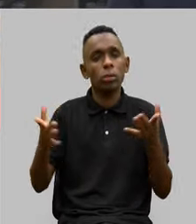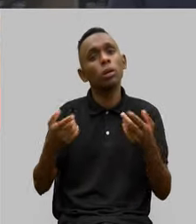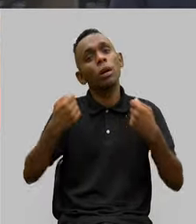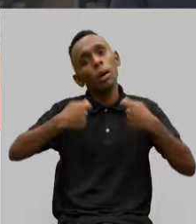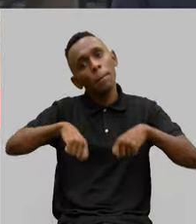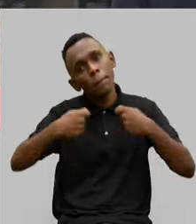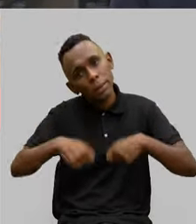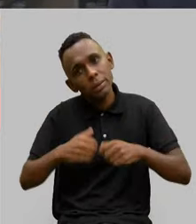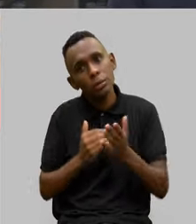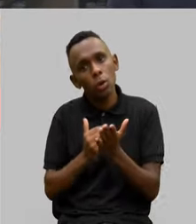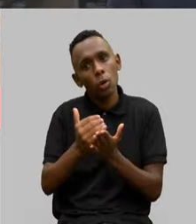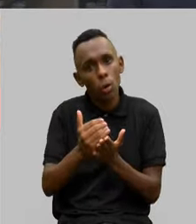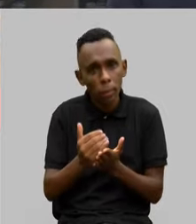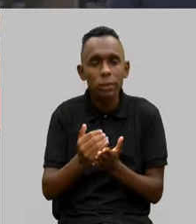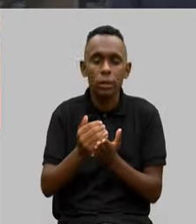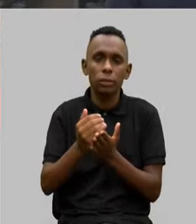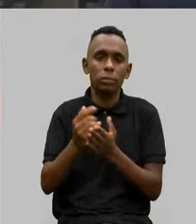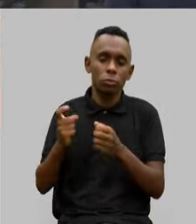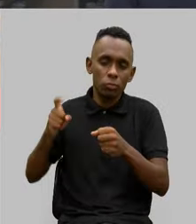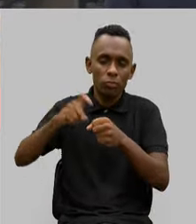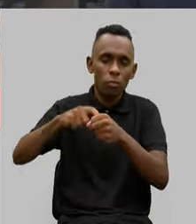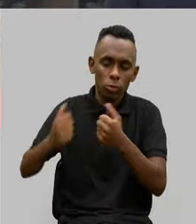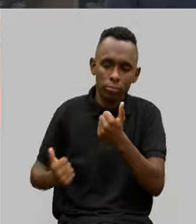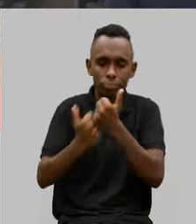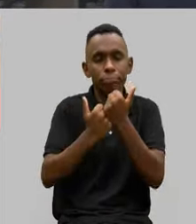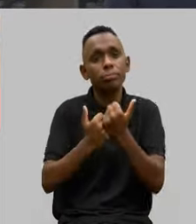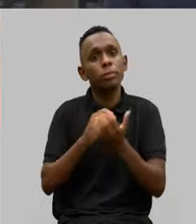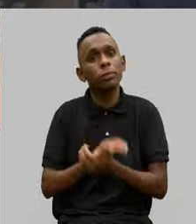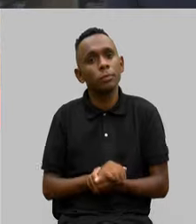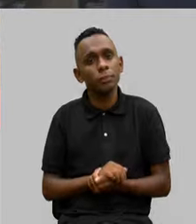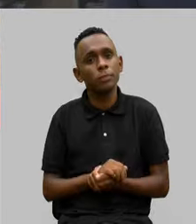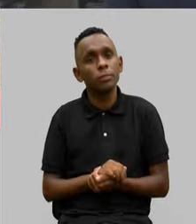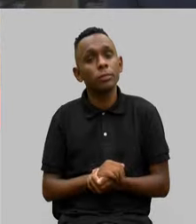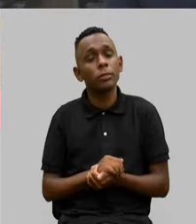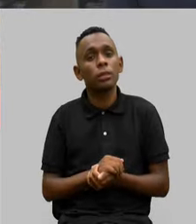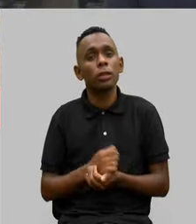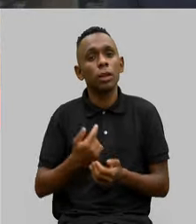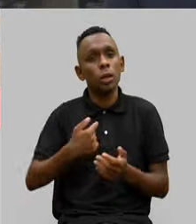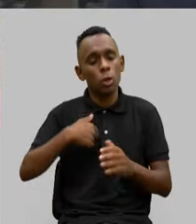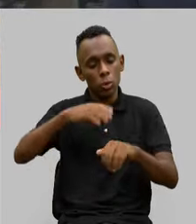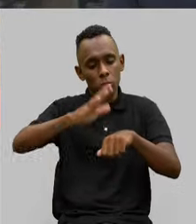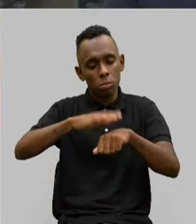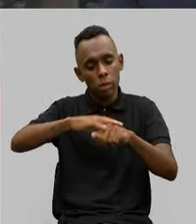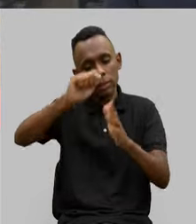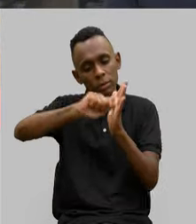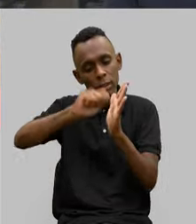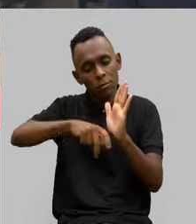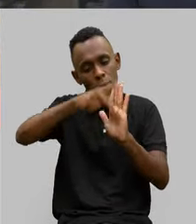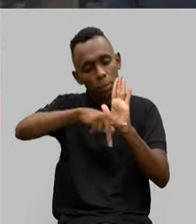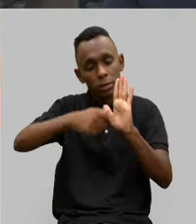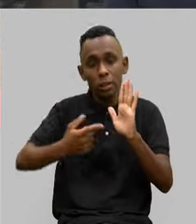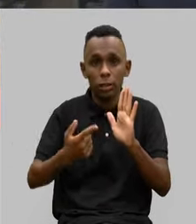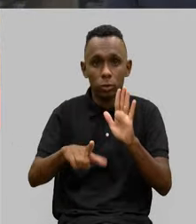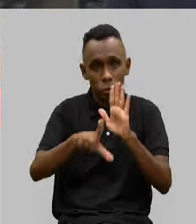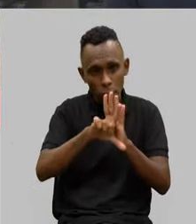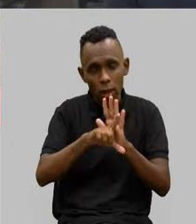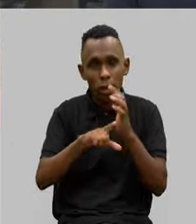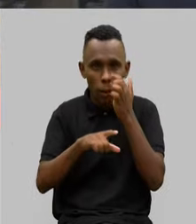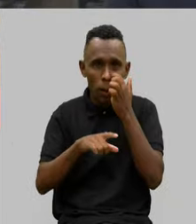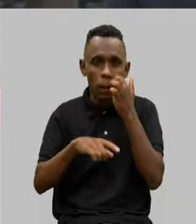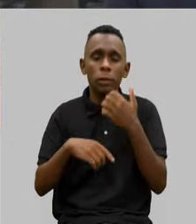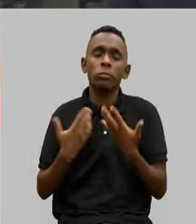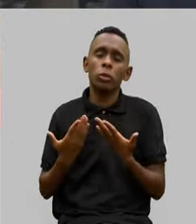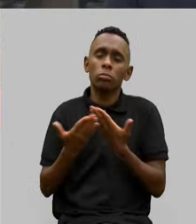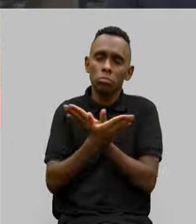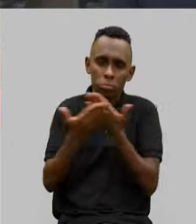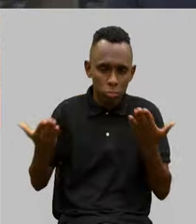precisa começar com a reparação aqueles que hoje e quando eu escrevi o projeto de lei para finalizar deputada Beatriz e colegas